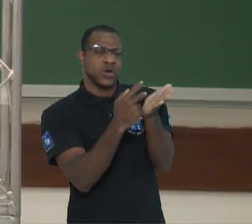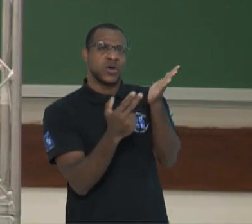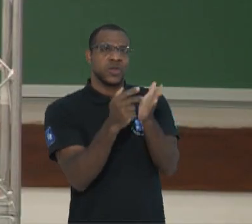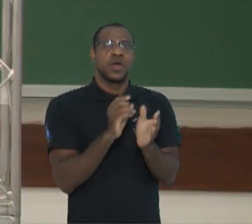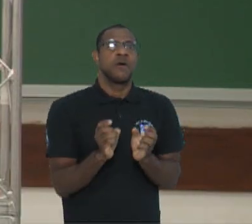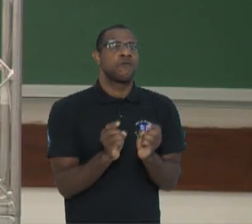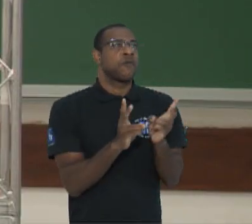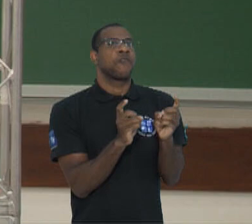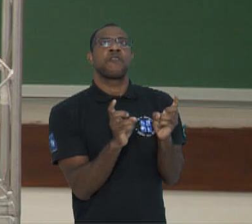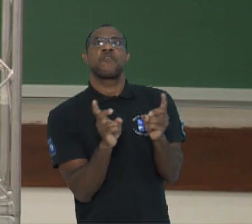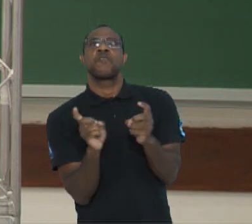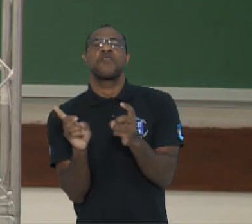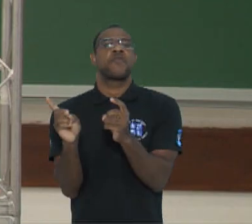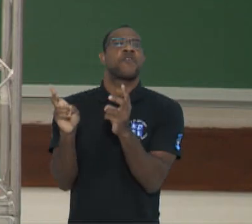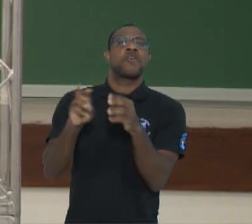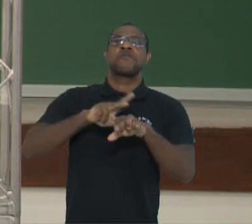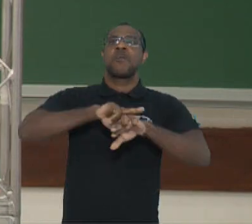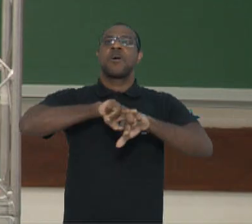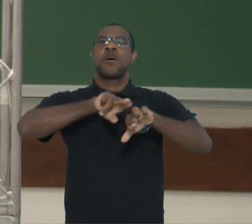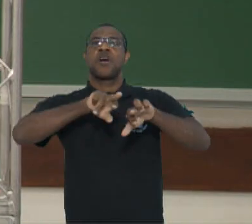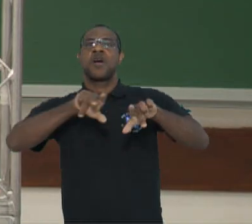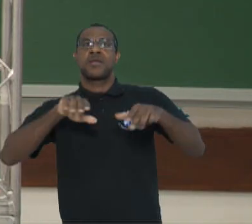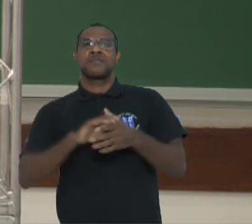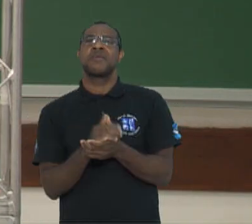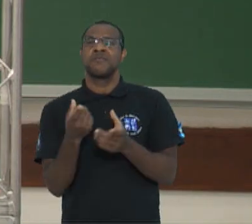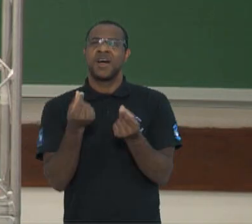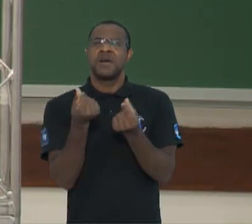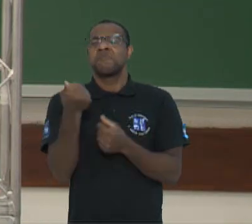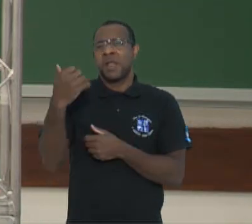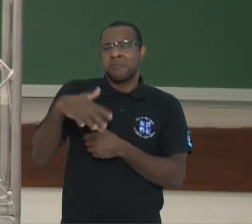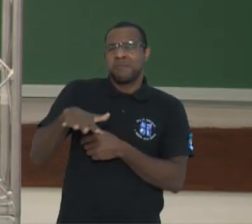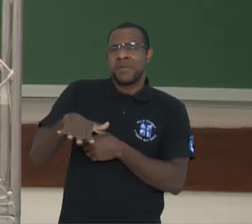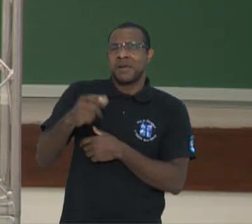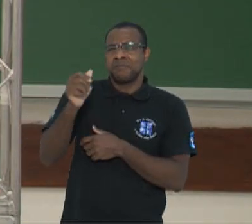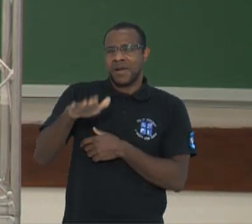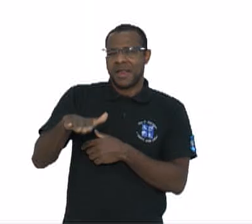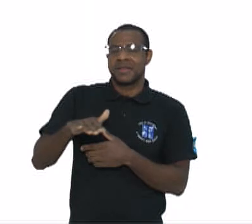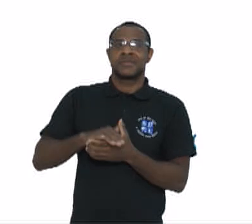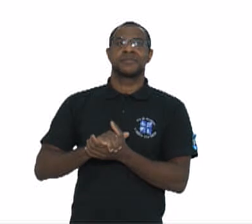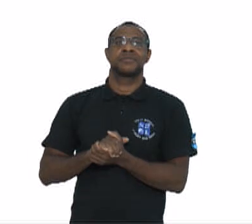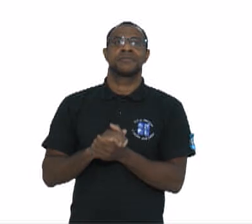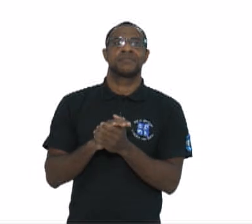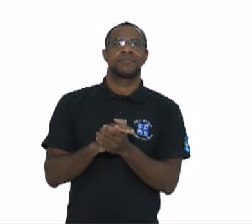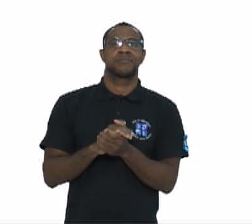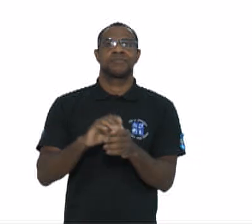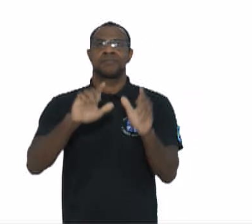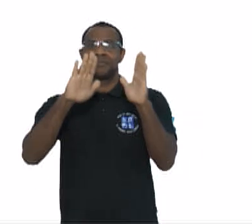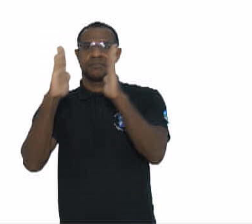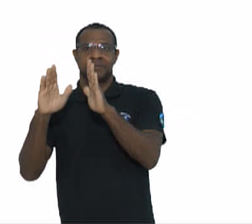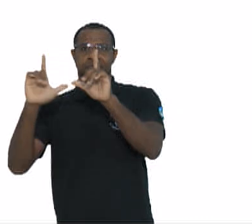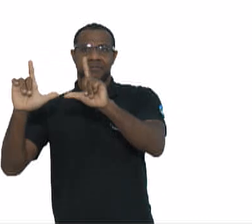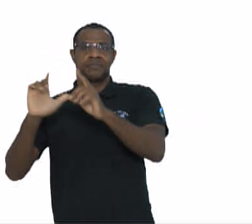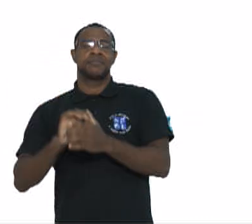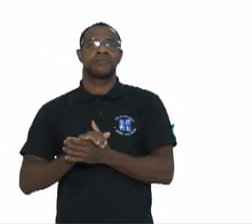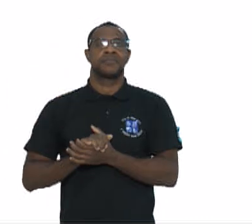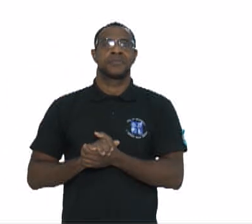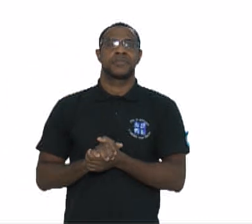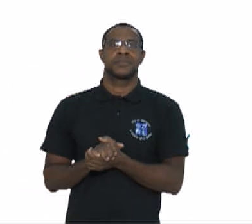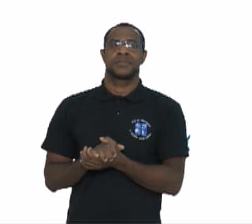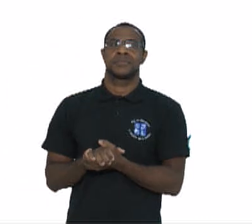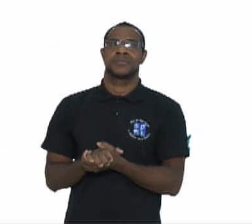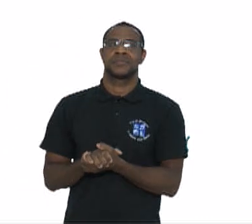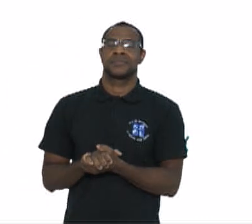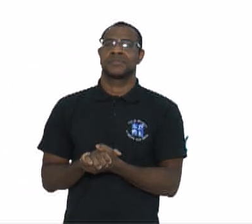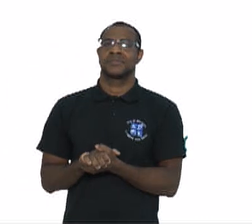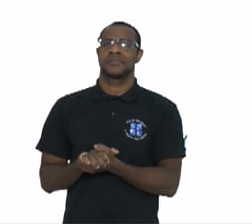milhares de dólares, e as minhas eu vou fazer num preço baratinho. You should probably scratch out the copyright